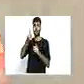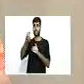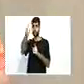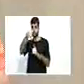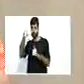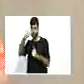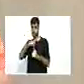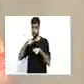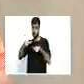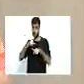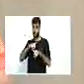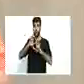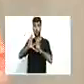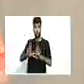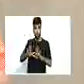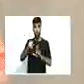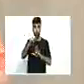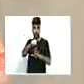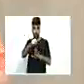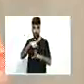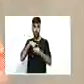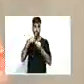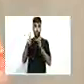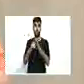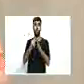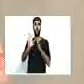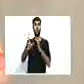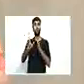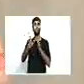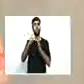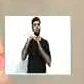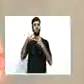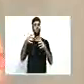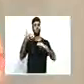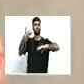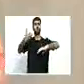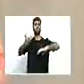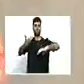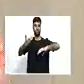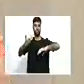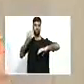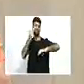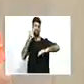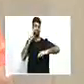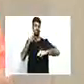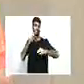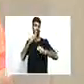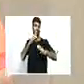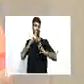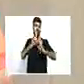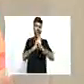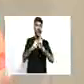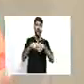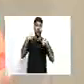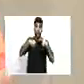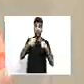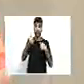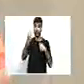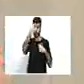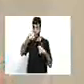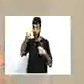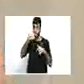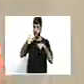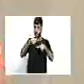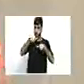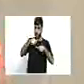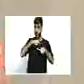horas mas lá na lá no Congresso já tá tramitando que o Gari ele tem que trabalhar 6 horas risco